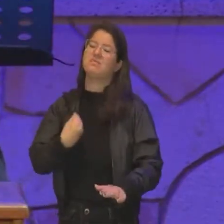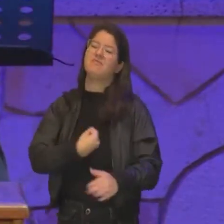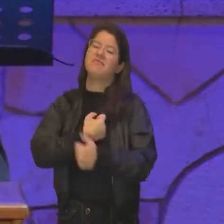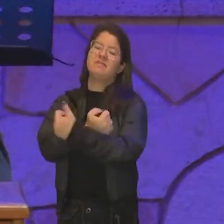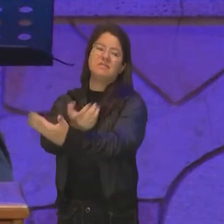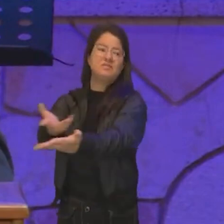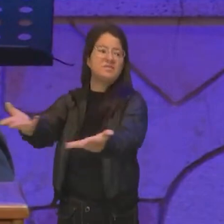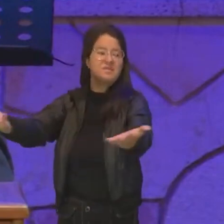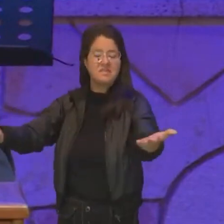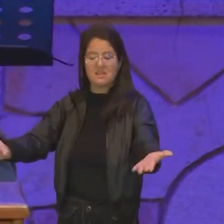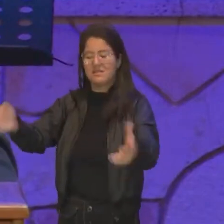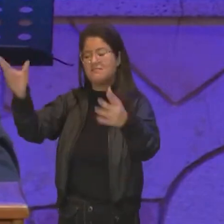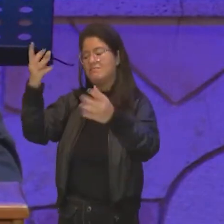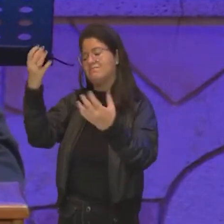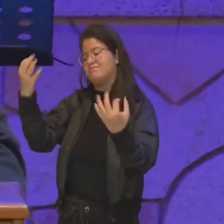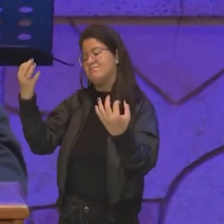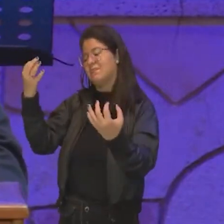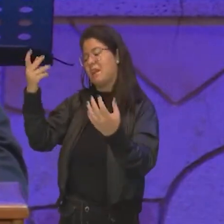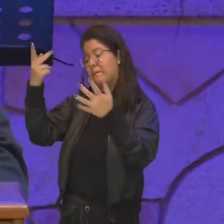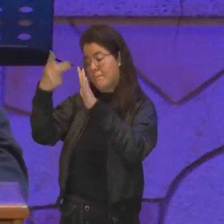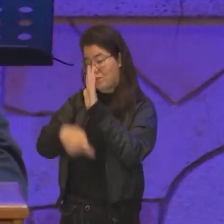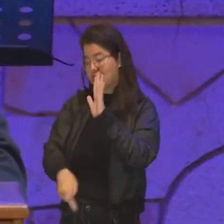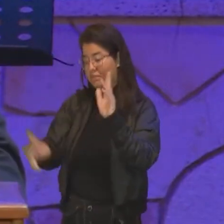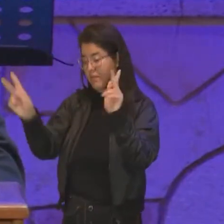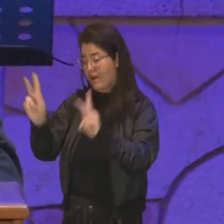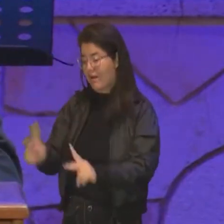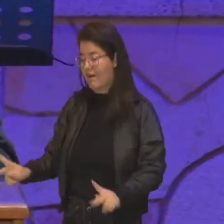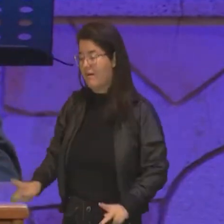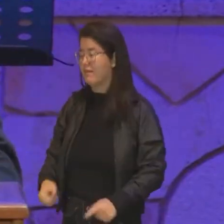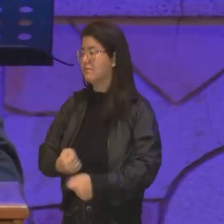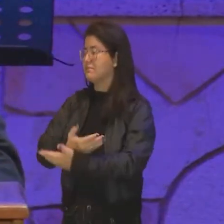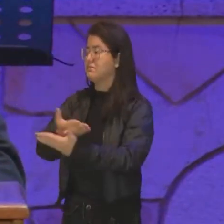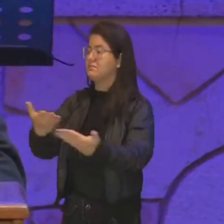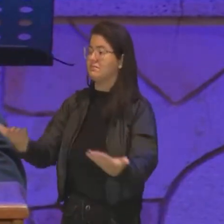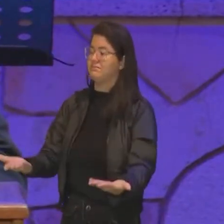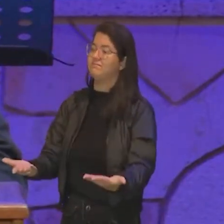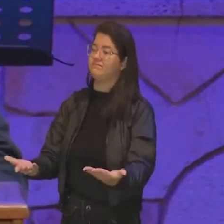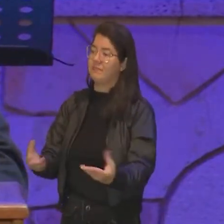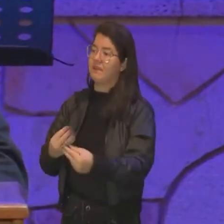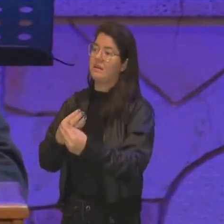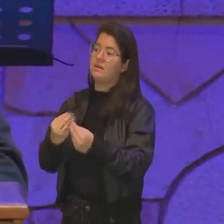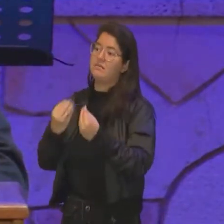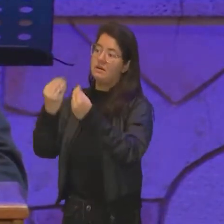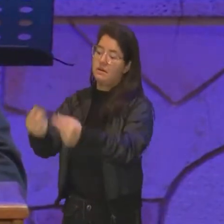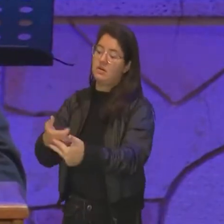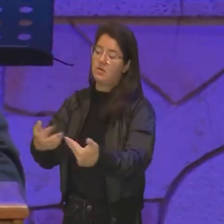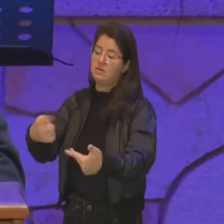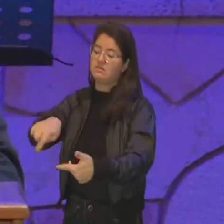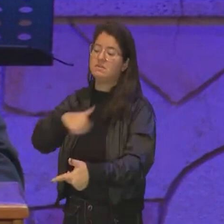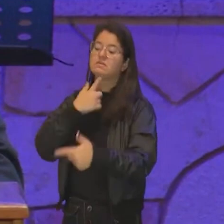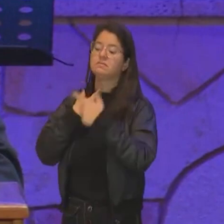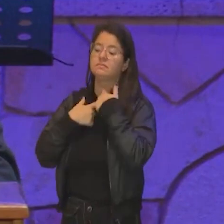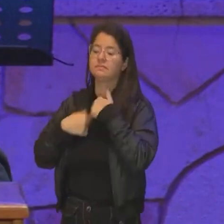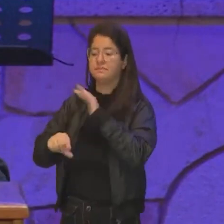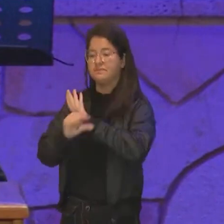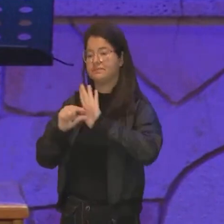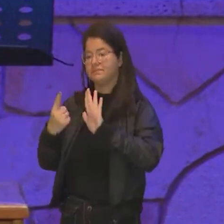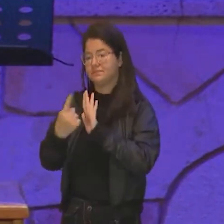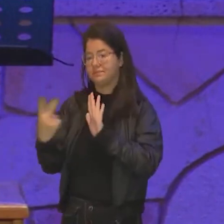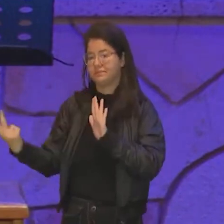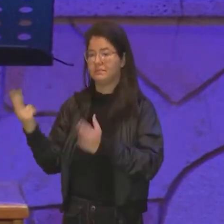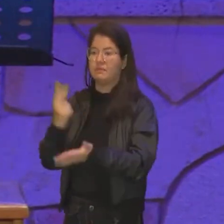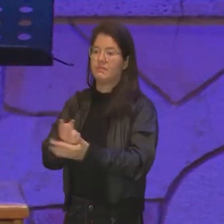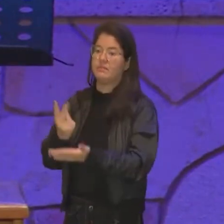vocês, planos de paz, para vos dar o fim que desejais. Verso de número 12 do